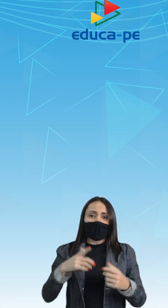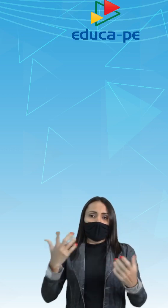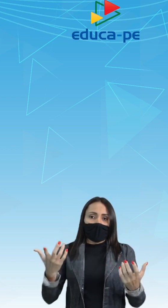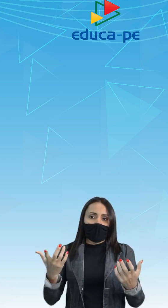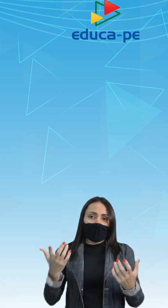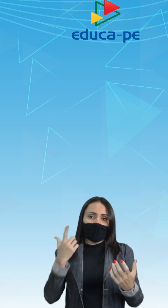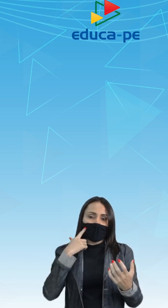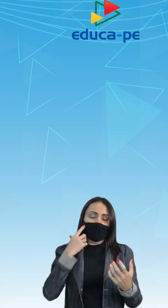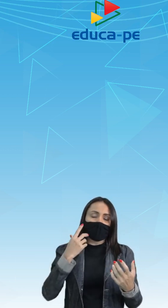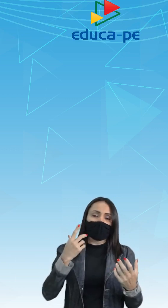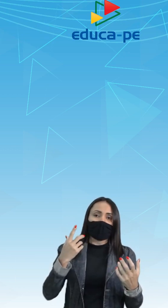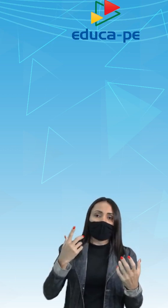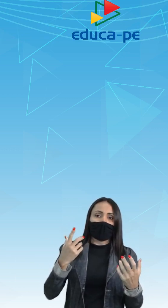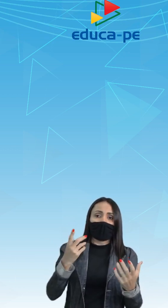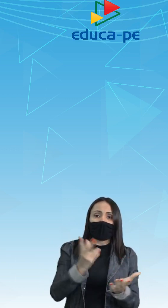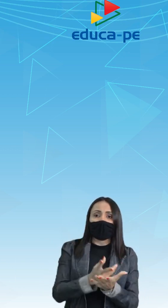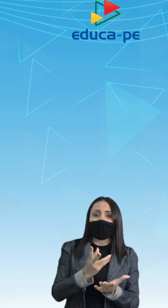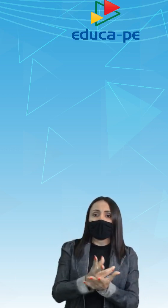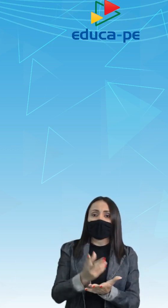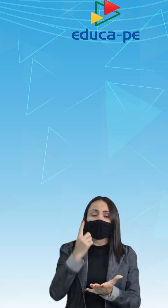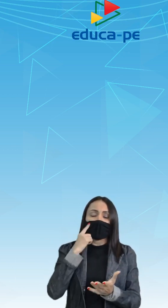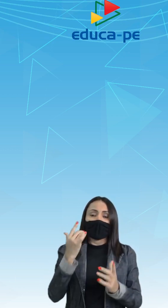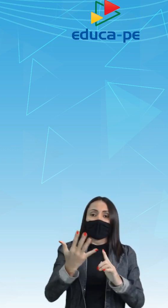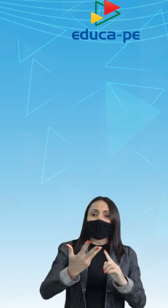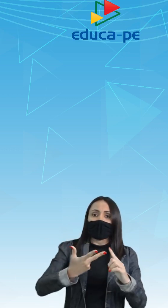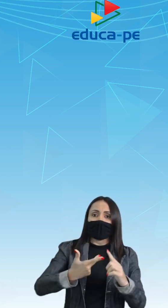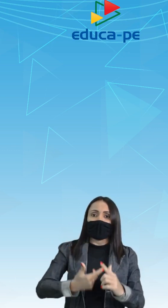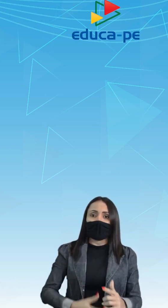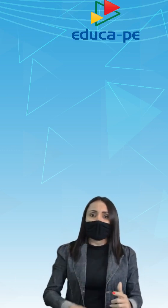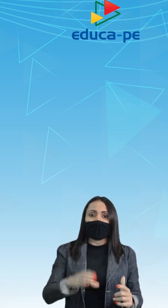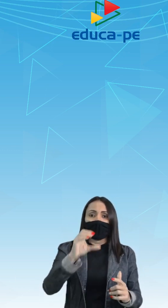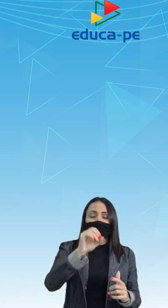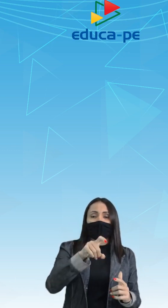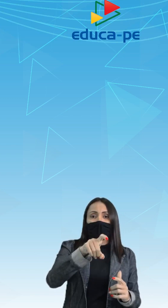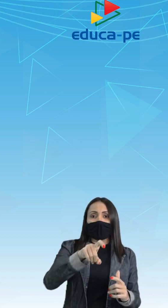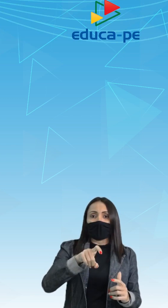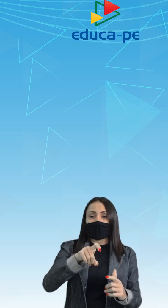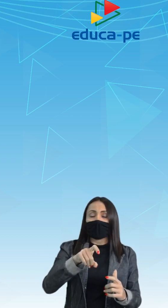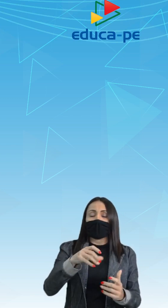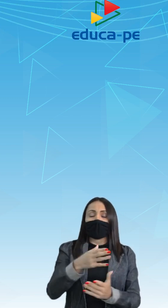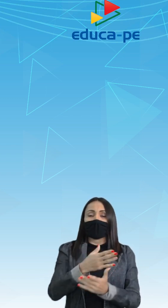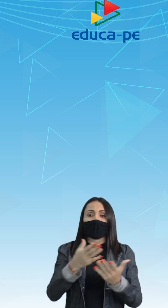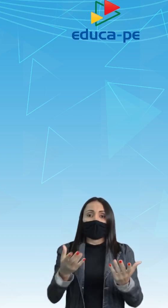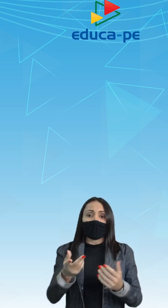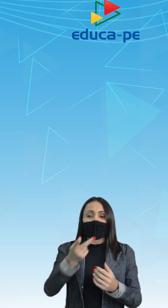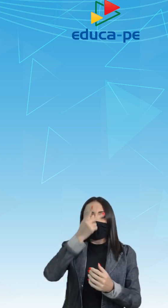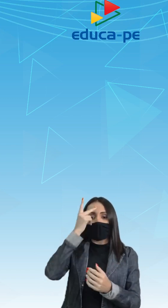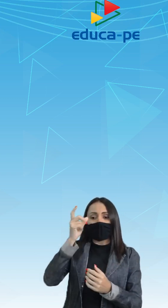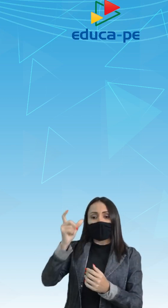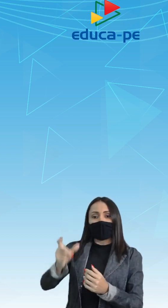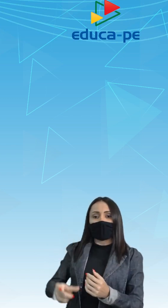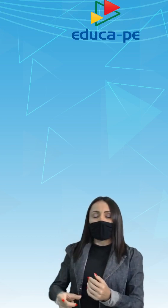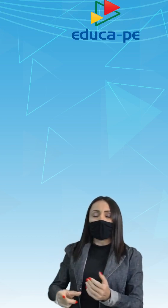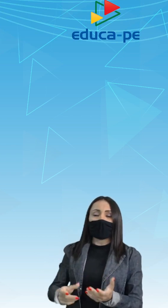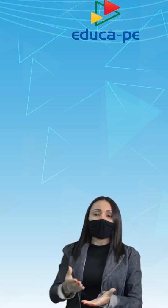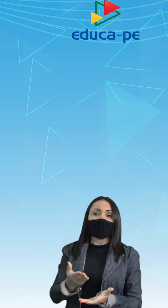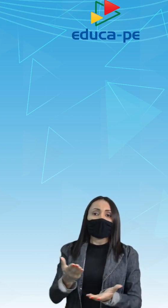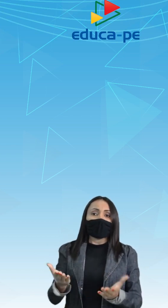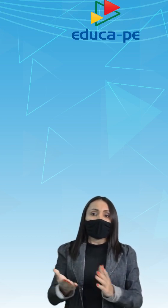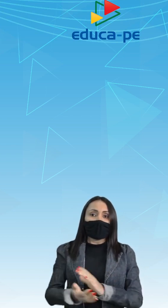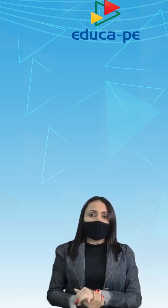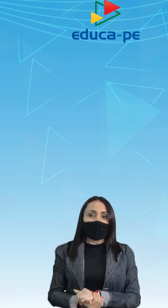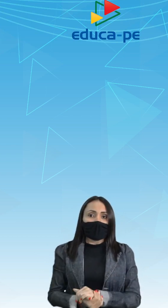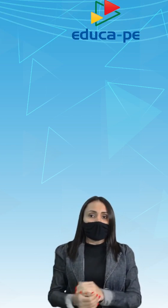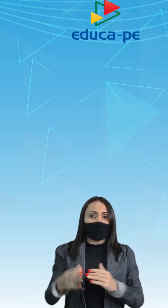e obter a mesma quantidade de oxigênio que uma pessoa destreinada, ou seja,